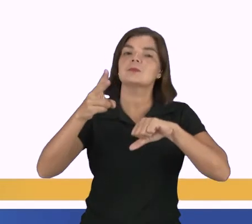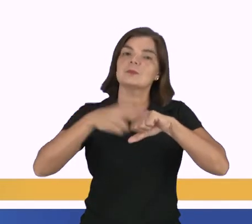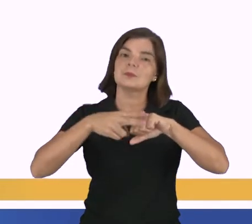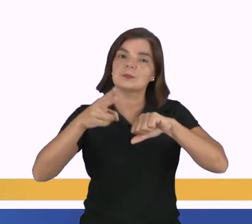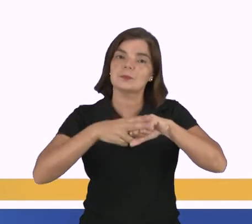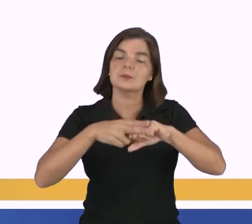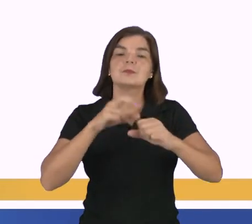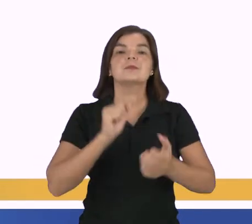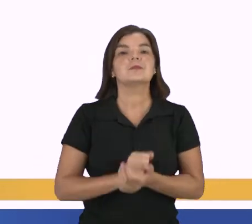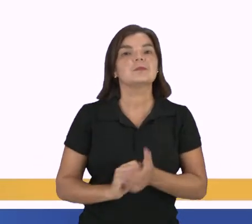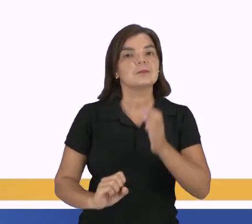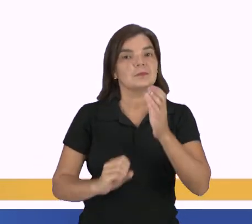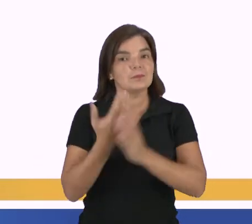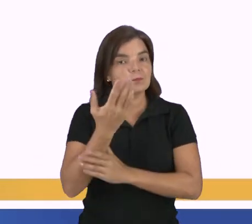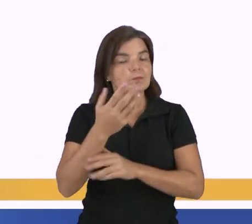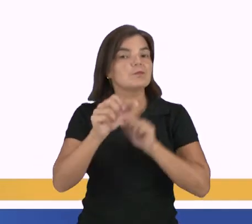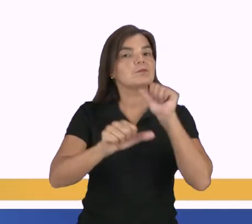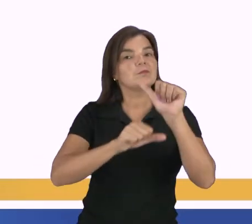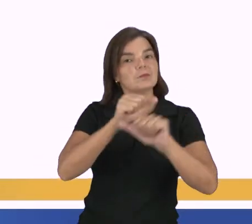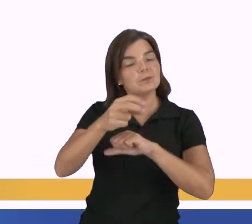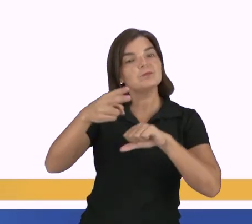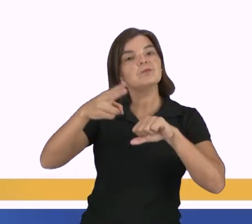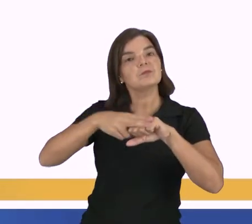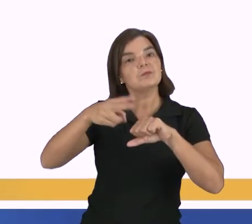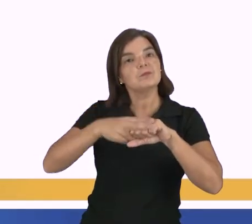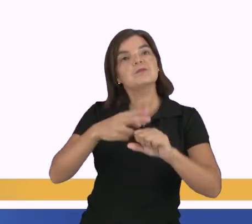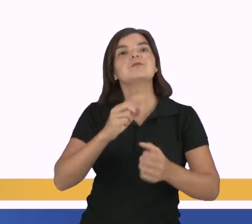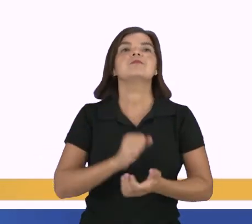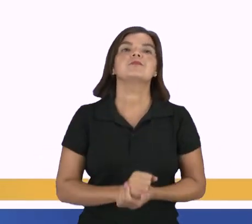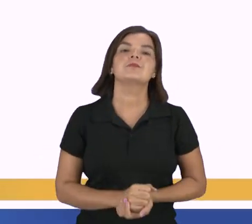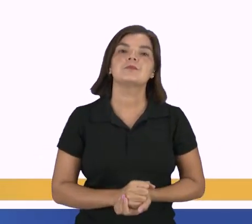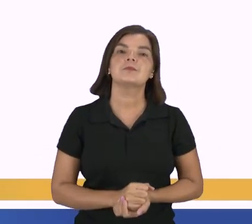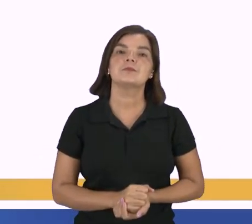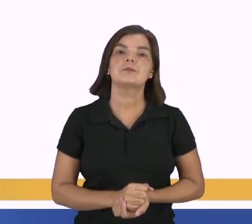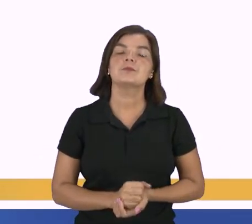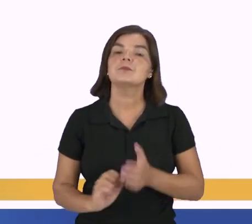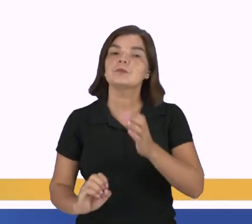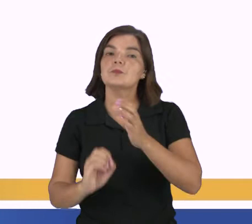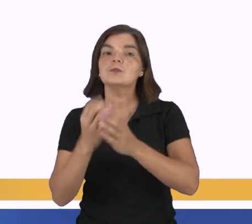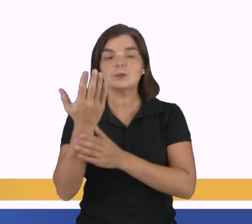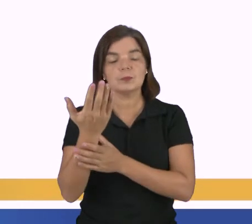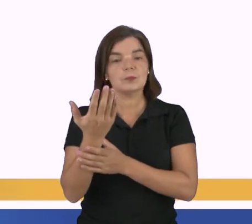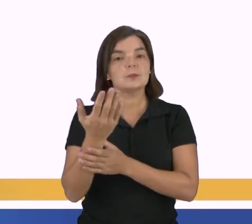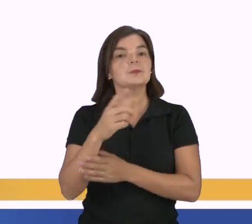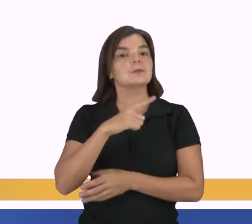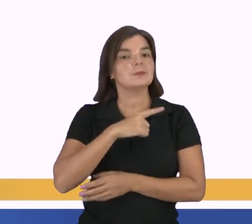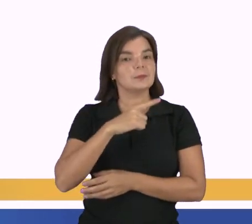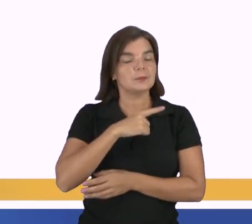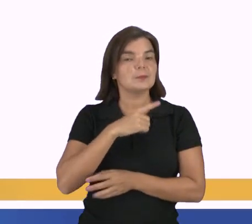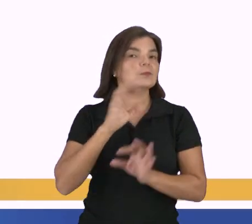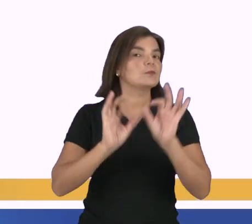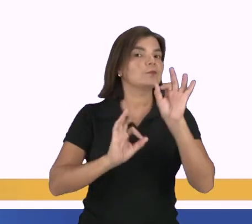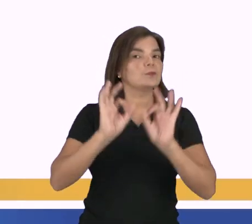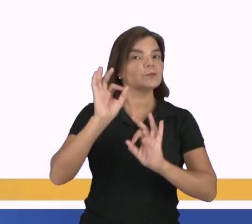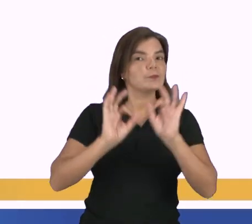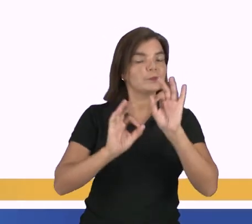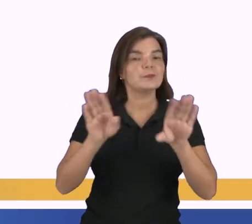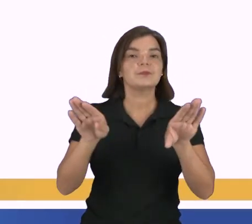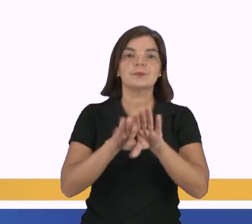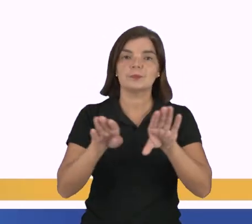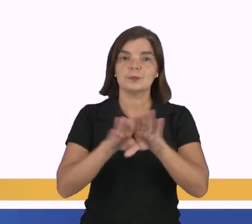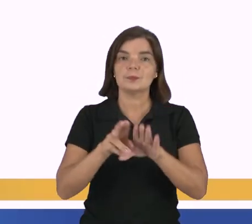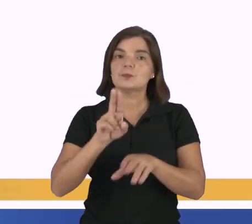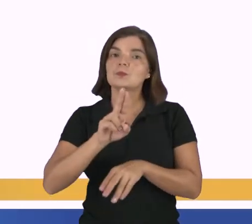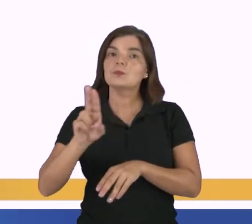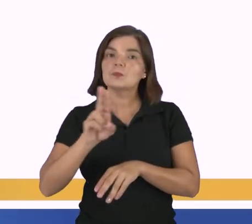estar é a original dele, ele mudou, flexionou estão, e o realizando, ele vai vir numa forma